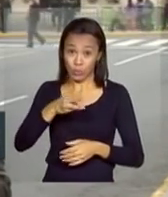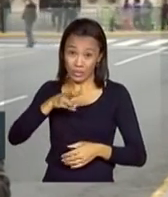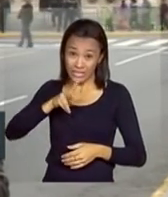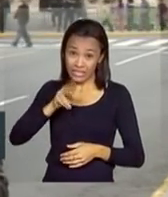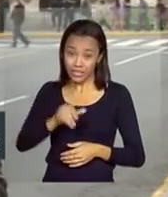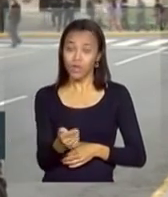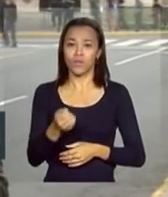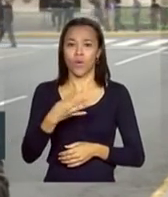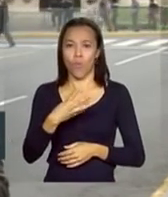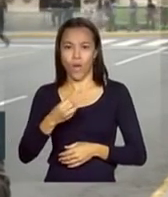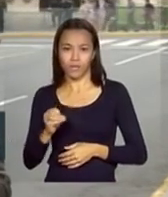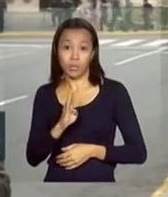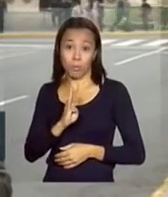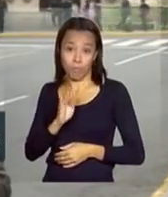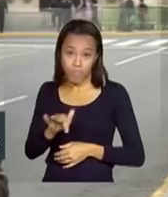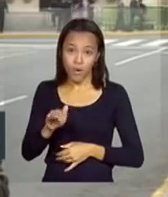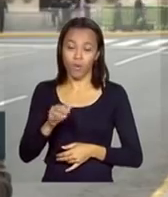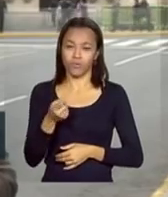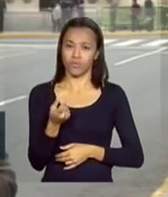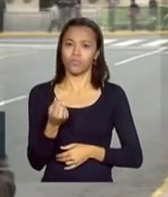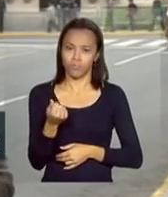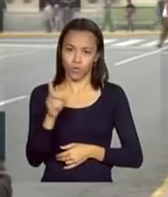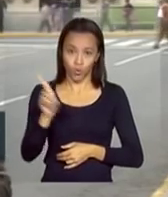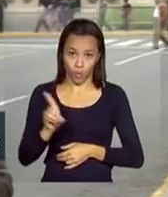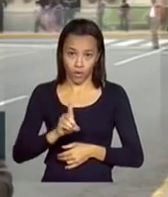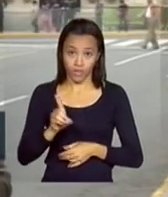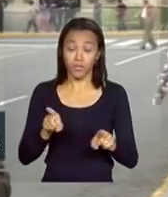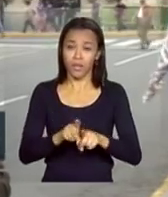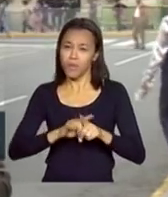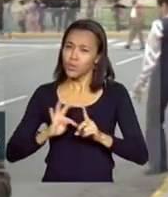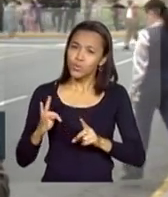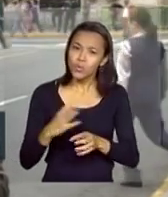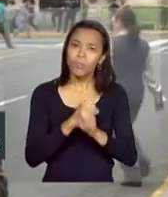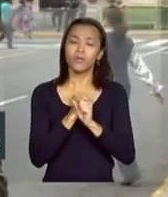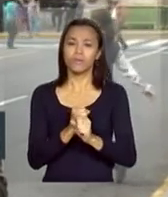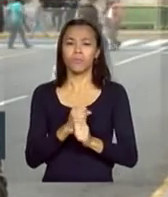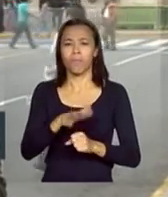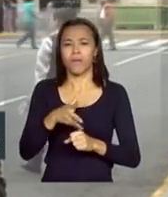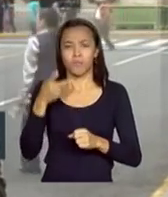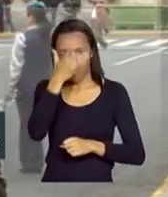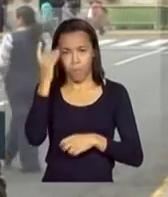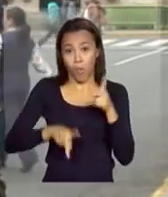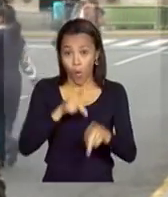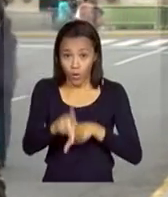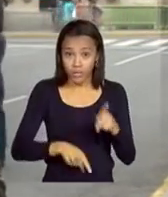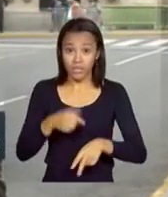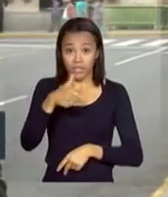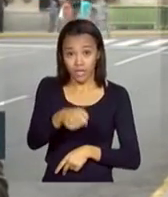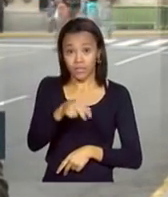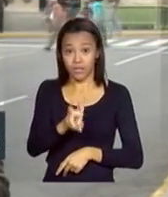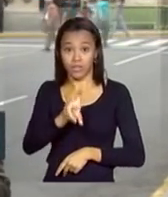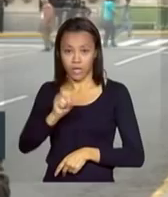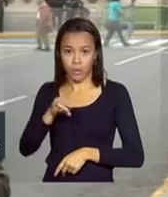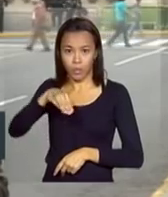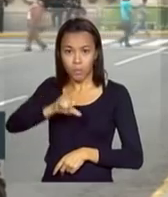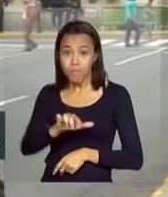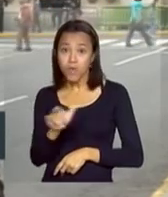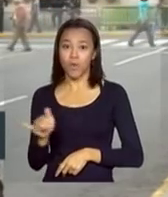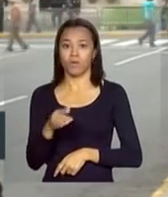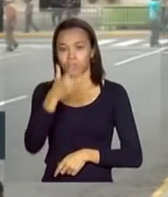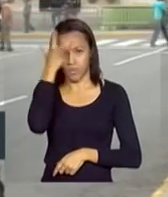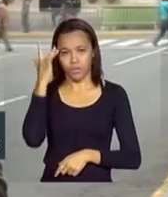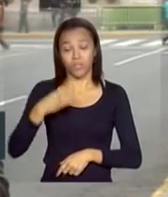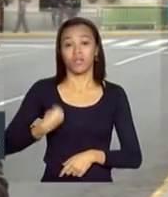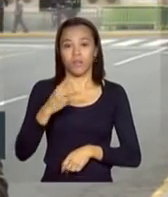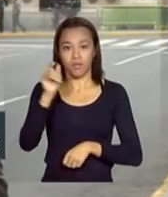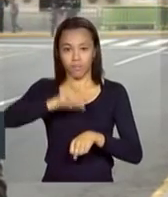trilhões e 400 bilhões de dólares e uma população total de aproximadamente 750 milhões de habitantes.